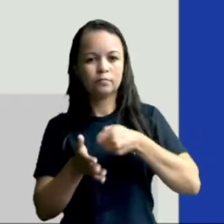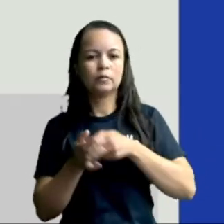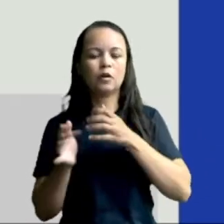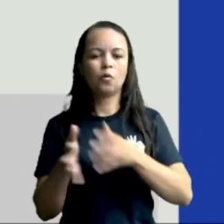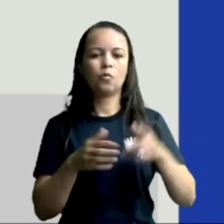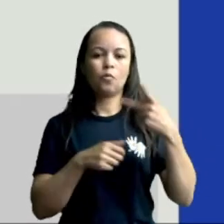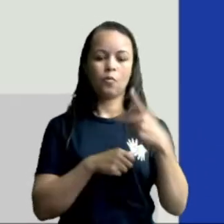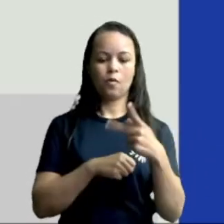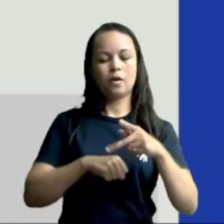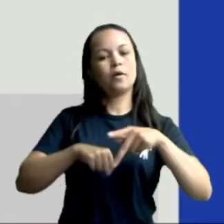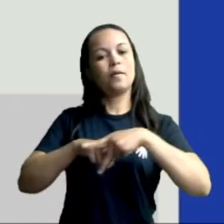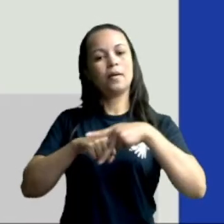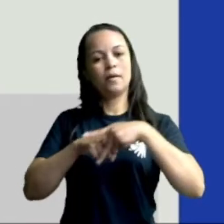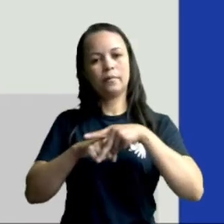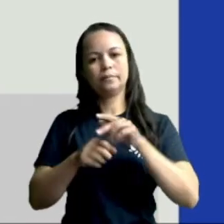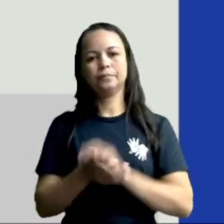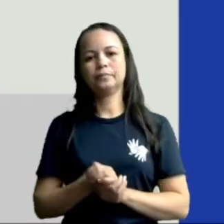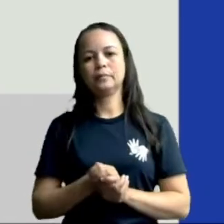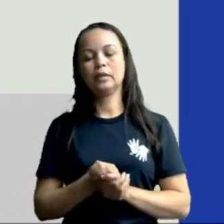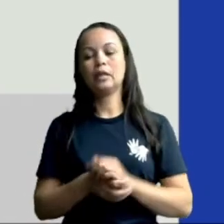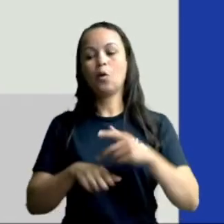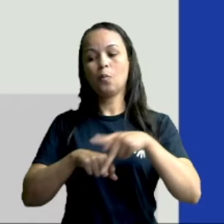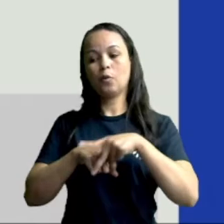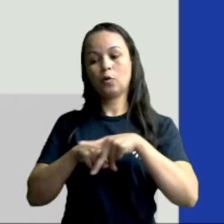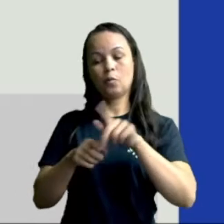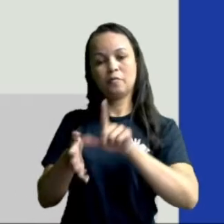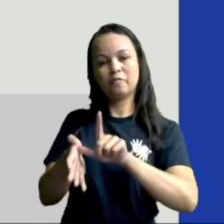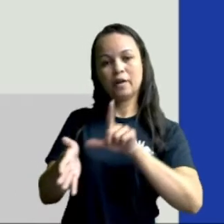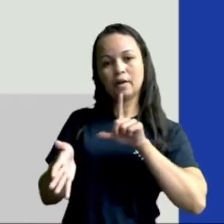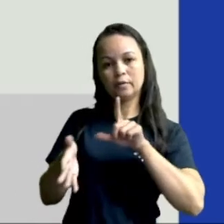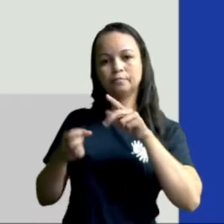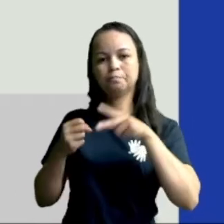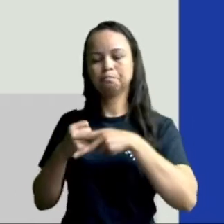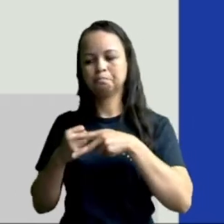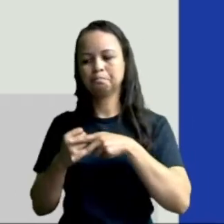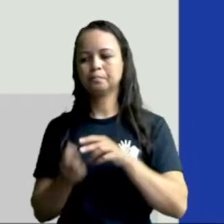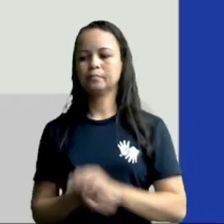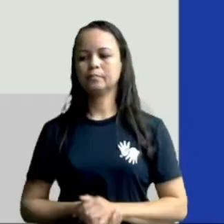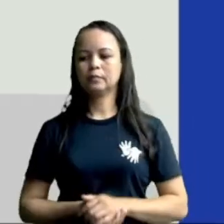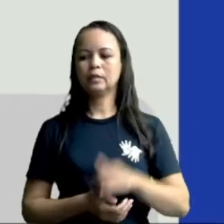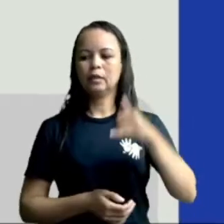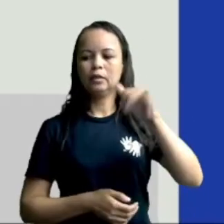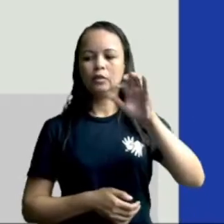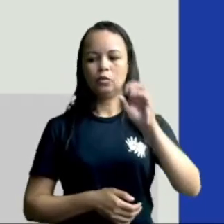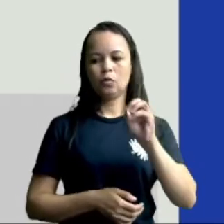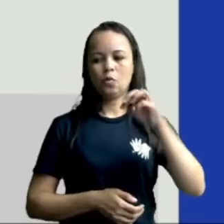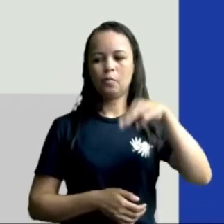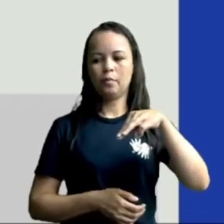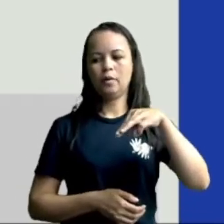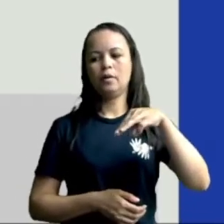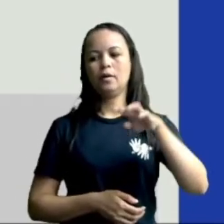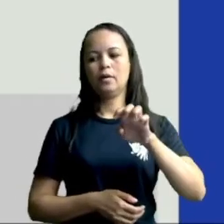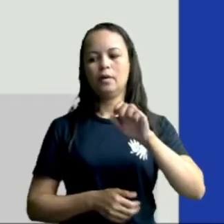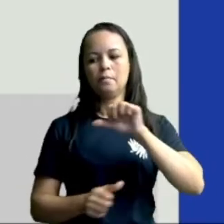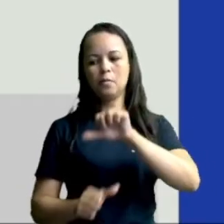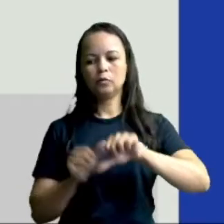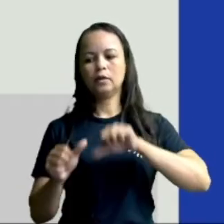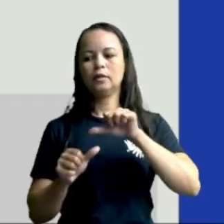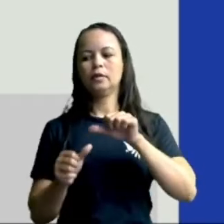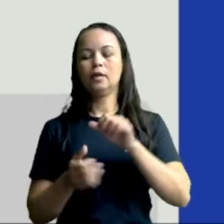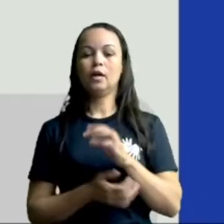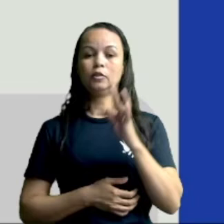esses pronomes. E aí o pronome, ele vem antes do verbo. Yo me mudaría, tú